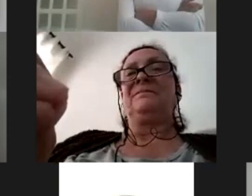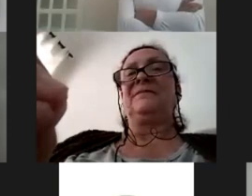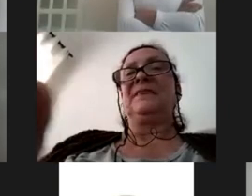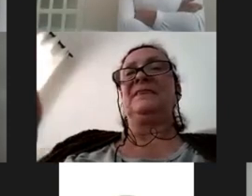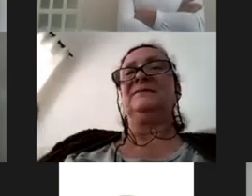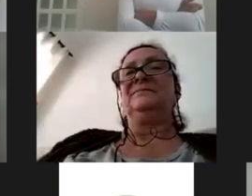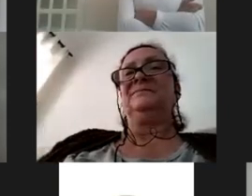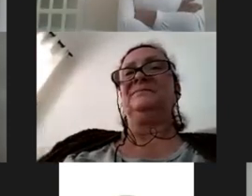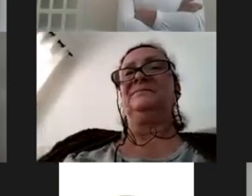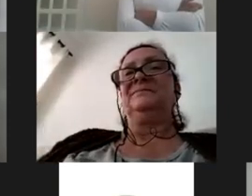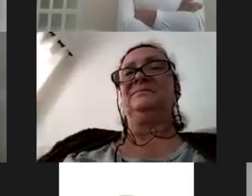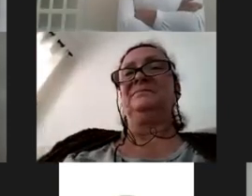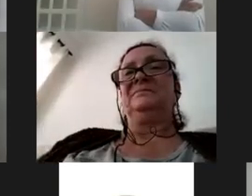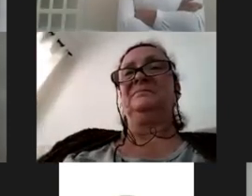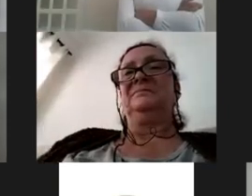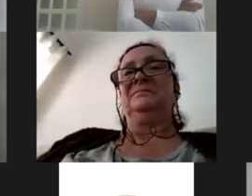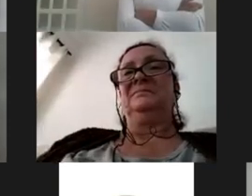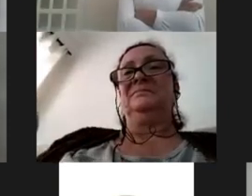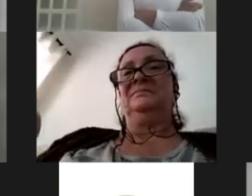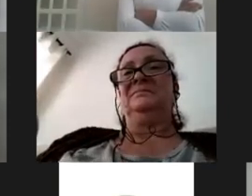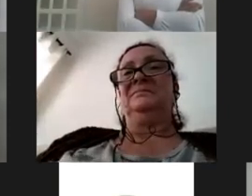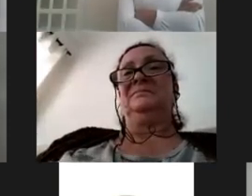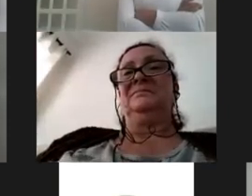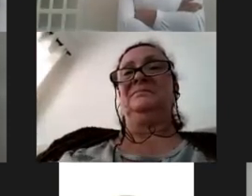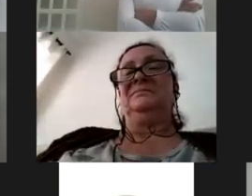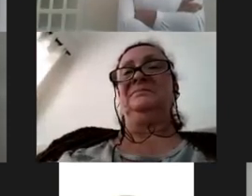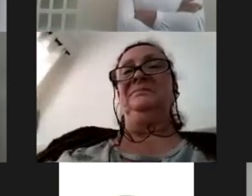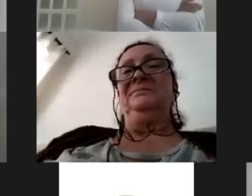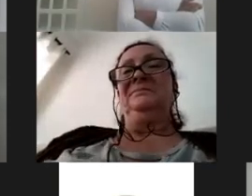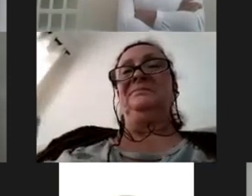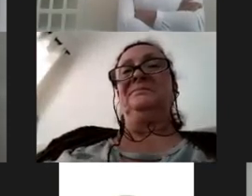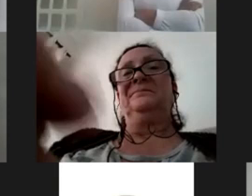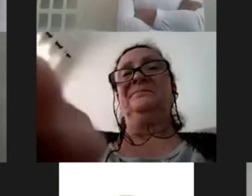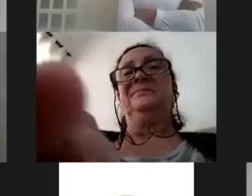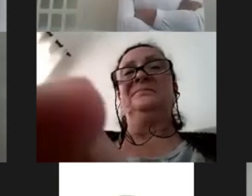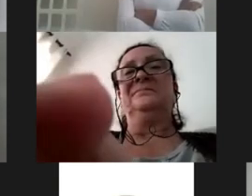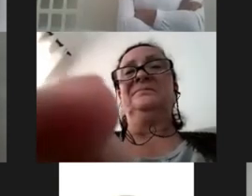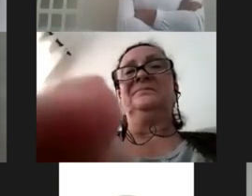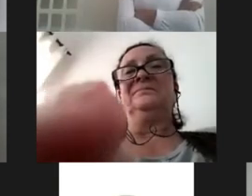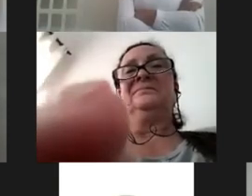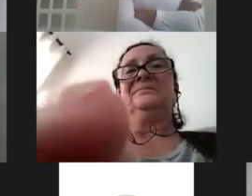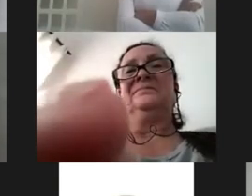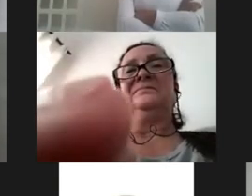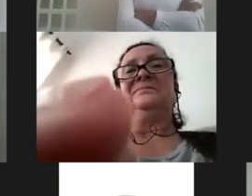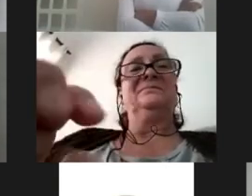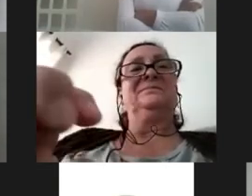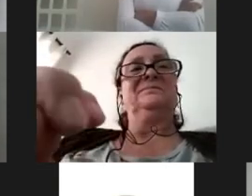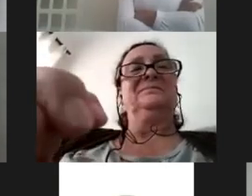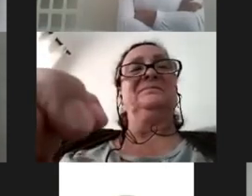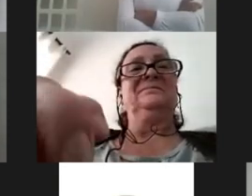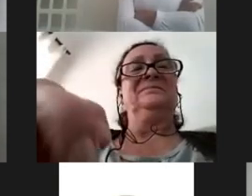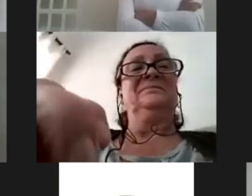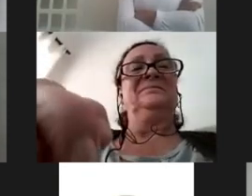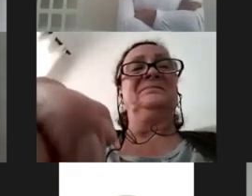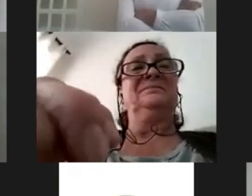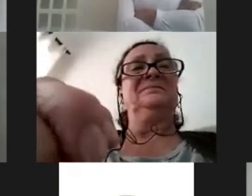assim, bem empolgada, feliz, porque eu acho que foi a virada de chave para a minha vida. Porque eu sempre pensei em fazer alguma coisa. Ah,